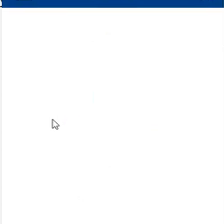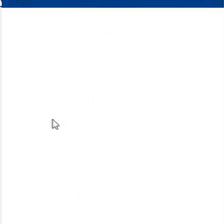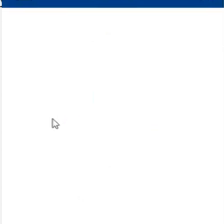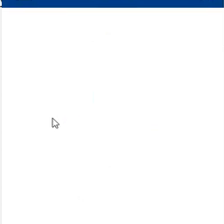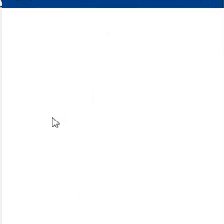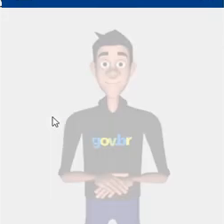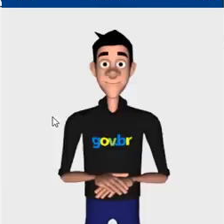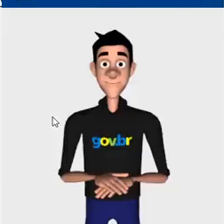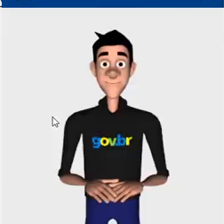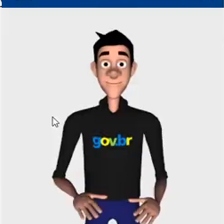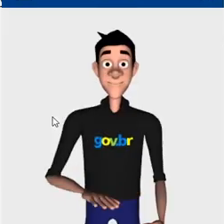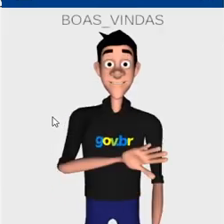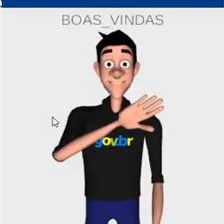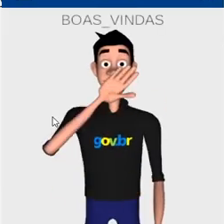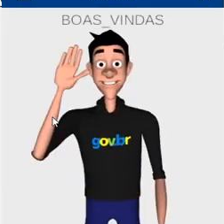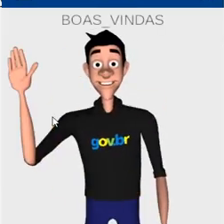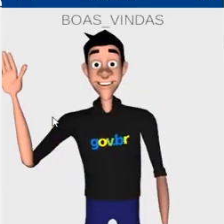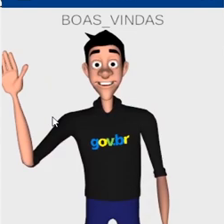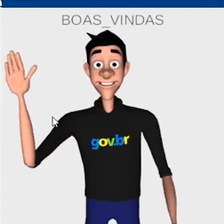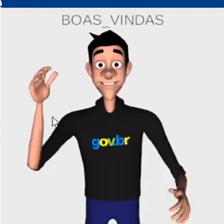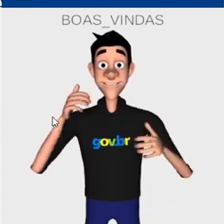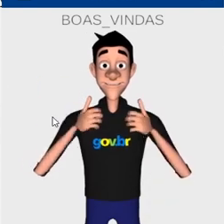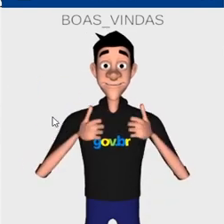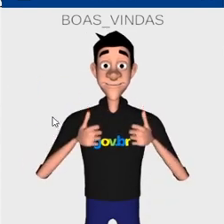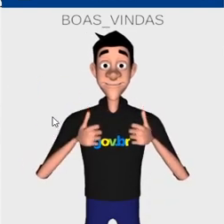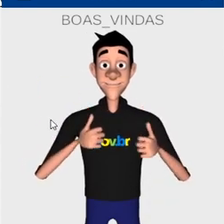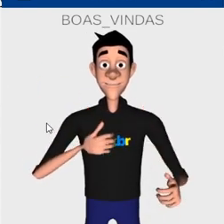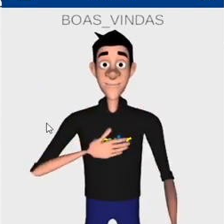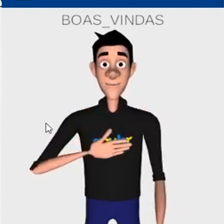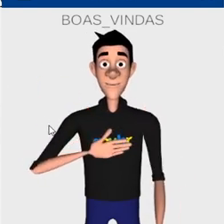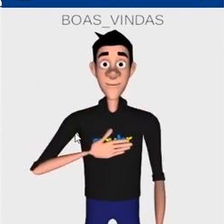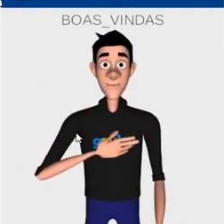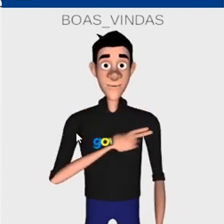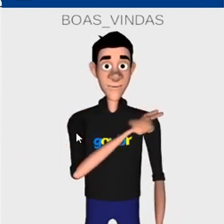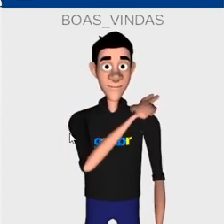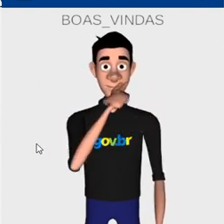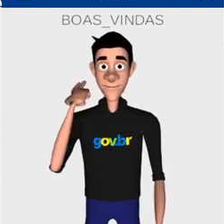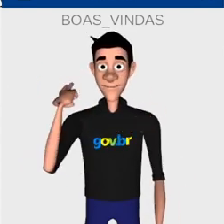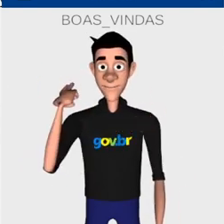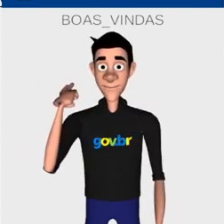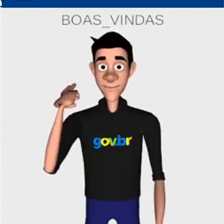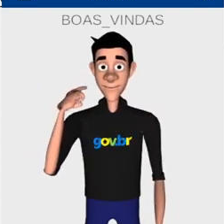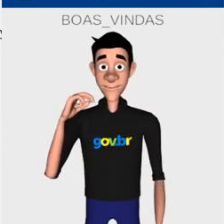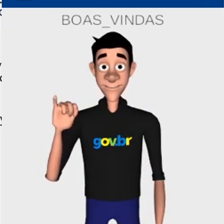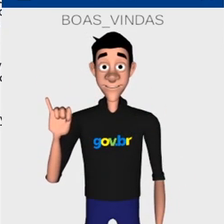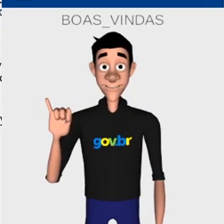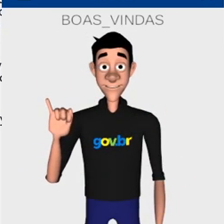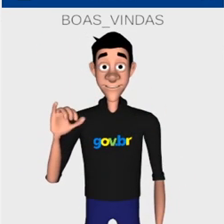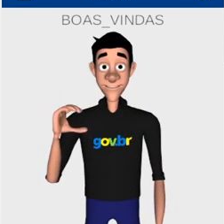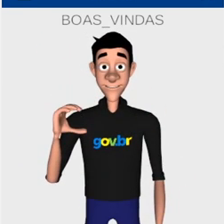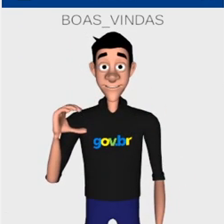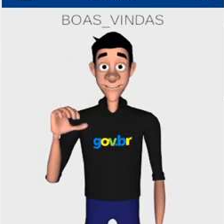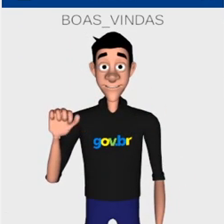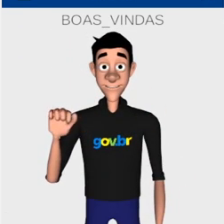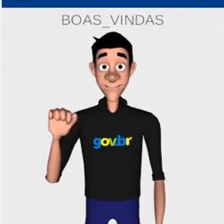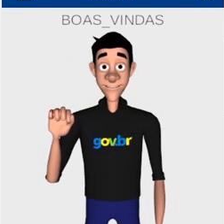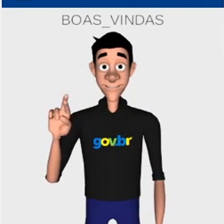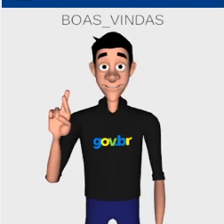com a instalação, com essa extensão atualizada. Então é uma coisa bem simples mesmo.